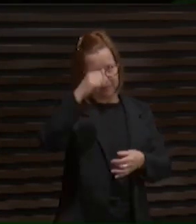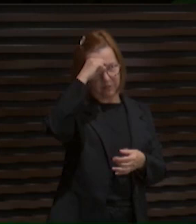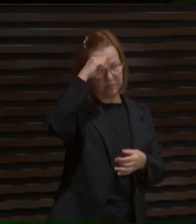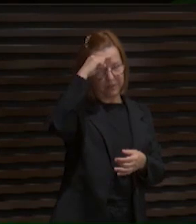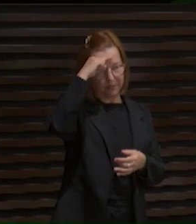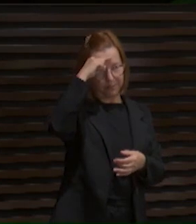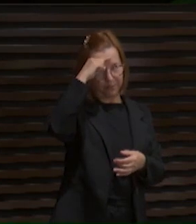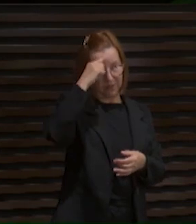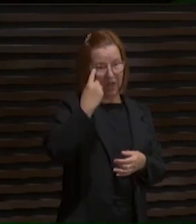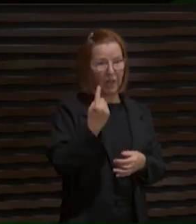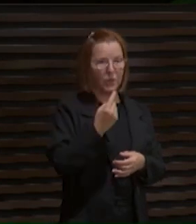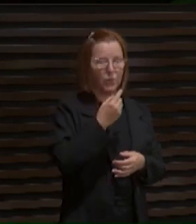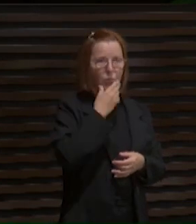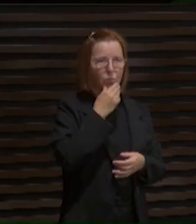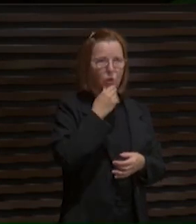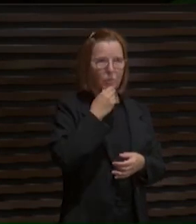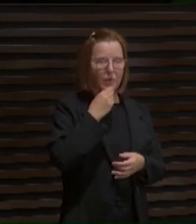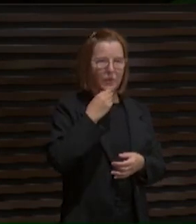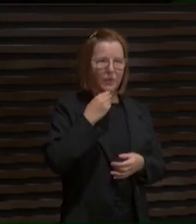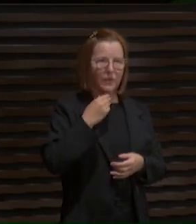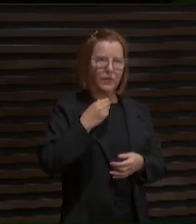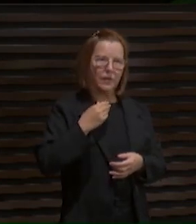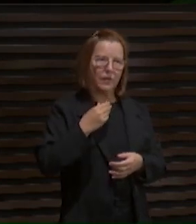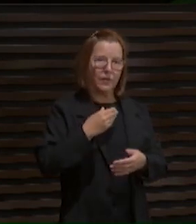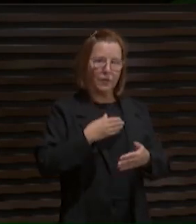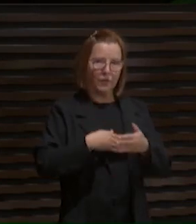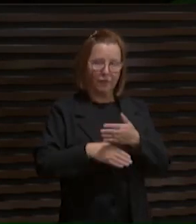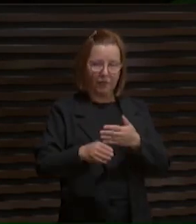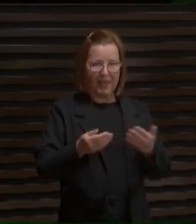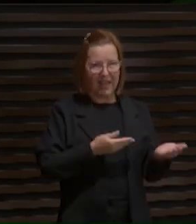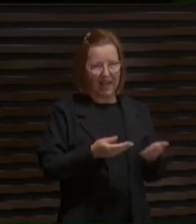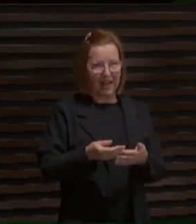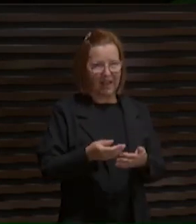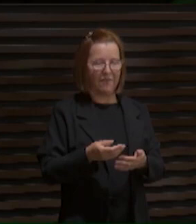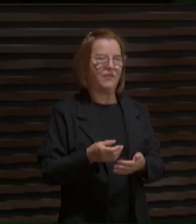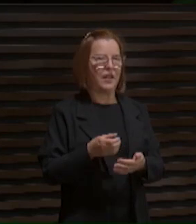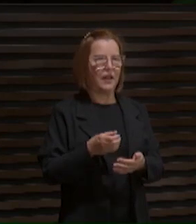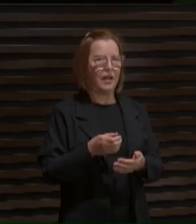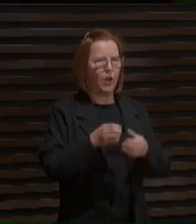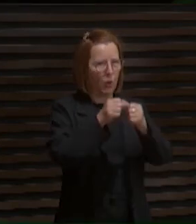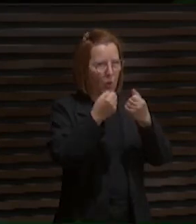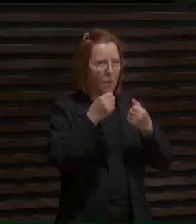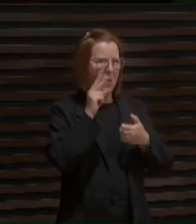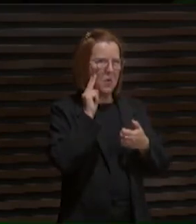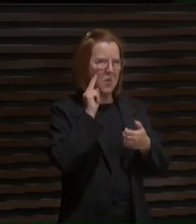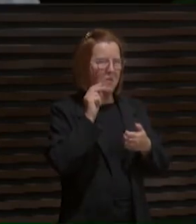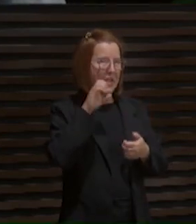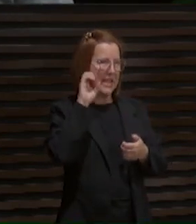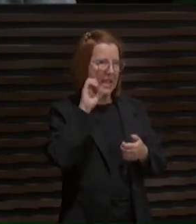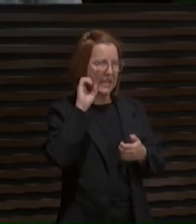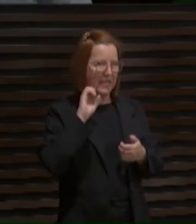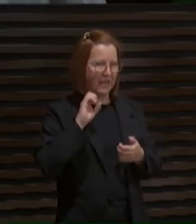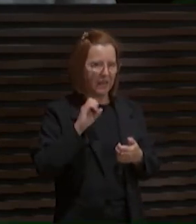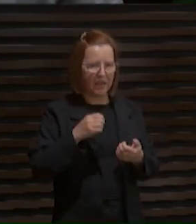ministrar a ceia para ela, ela falou assim, eu não posso tomar, eu preciso confessar uma coisa antes. O Sproul, claro,